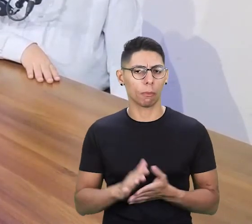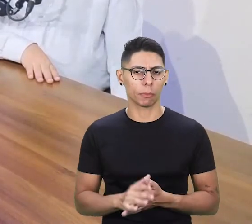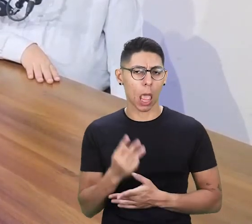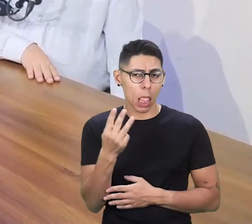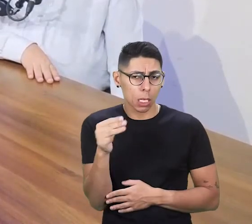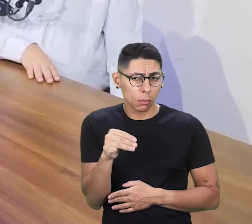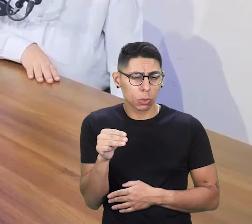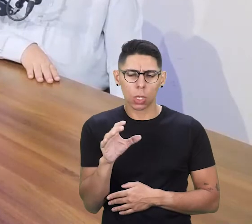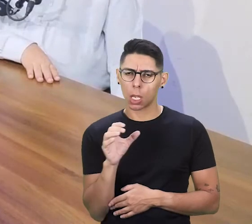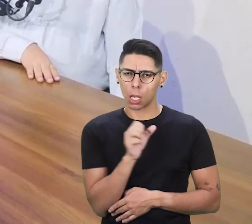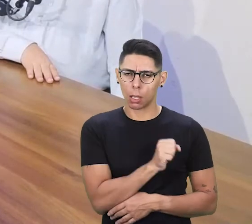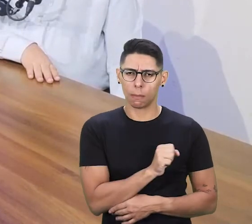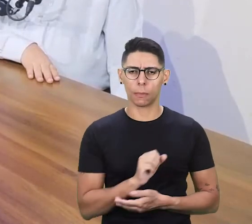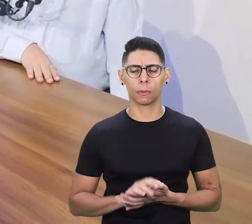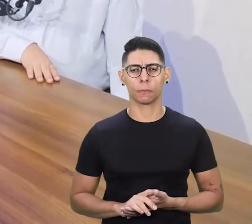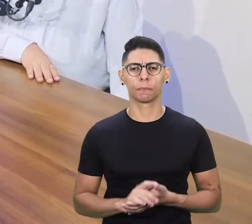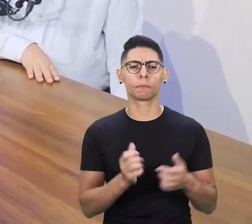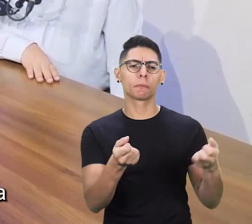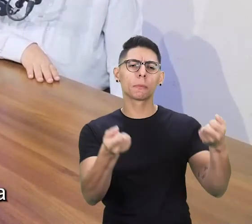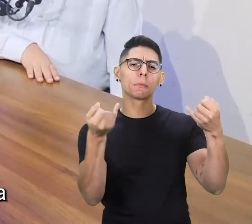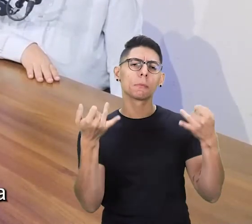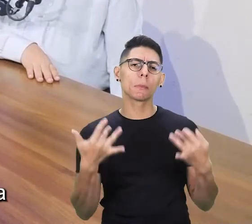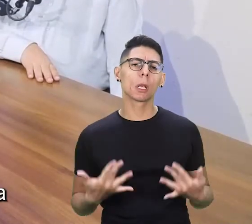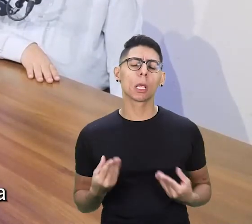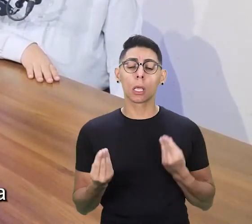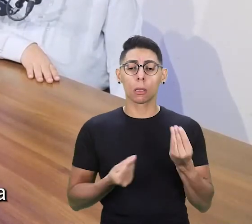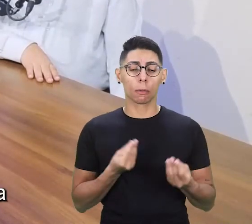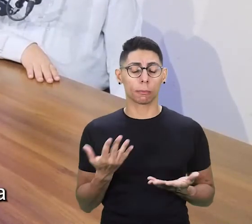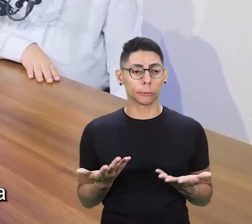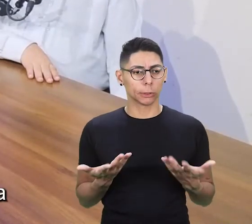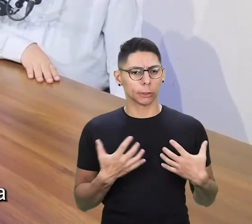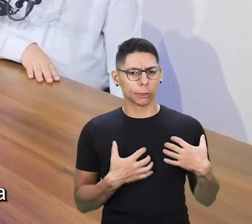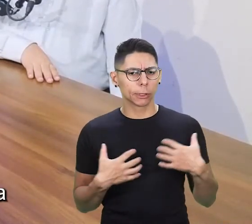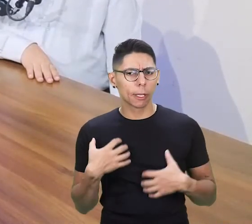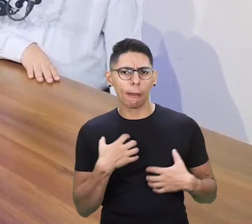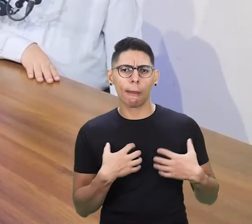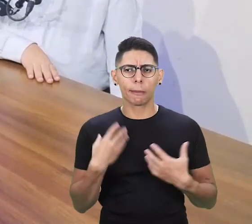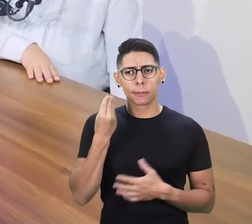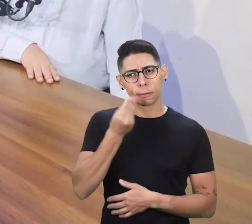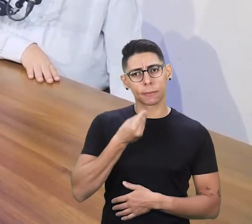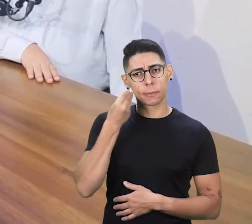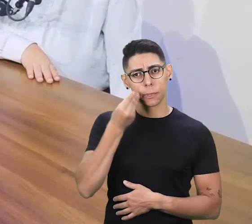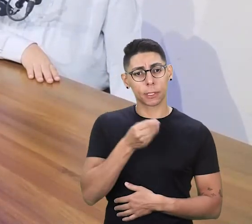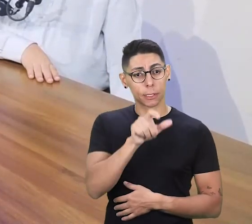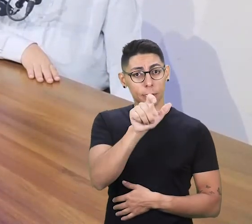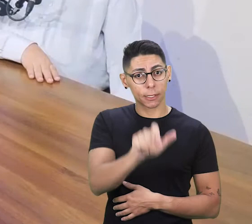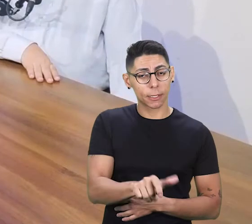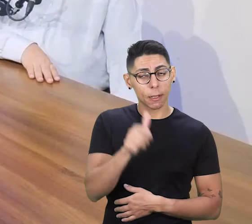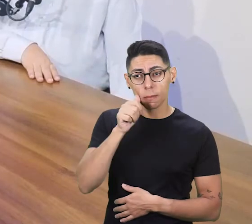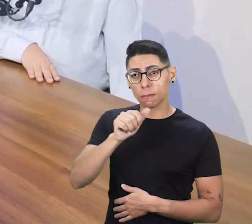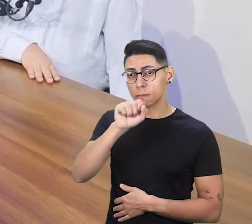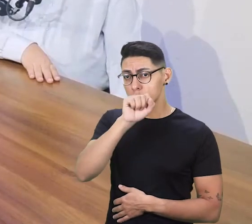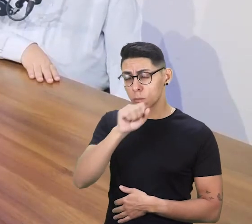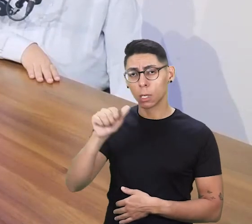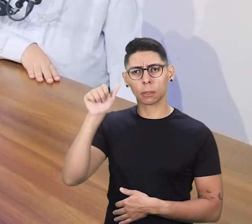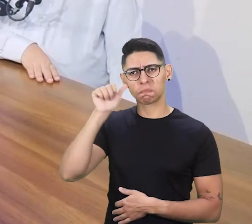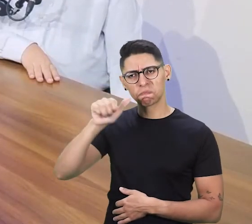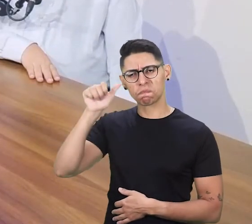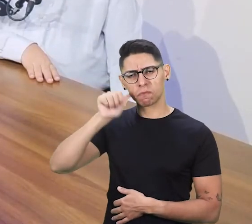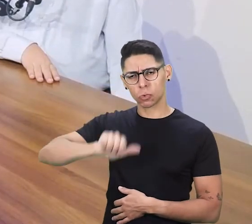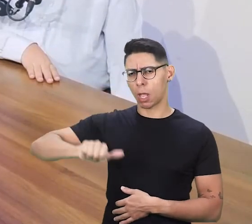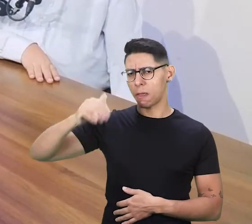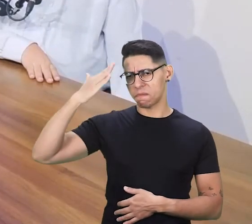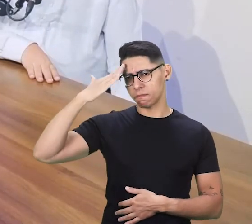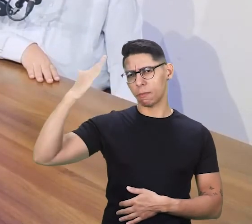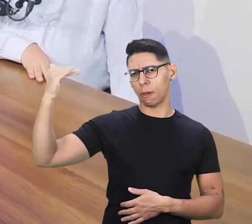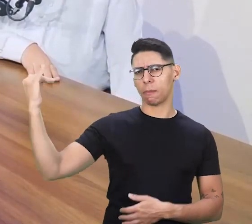minutinhos. Me fala aí, menina, como é que tem sido essa experiência de ser a mamãe de uma moça tão importante da